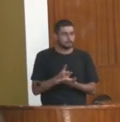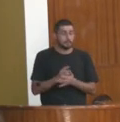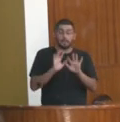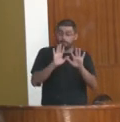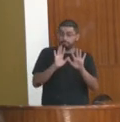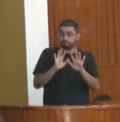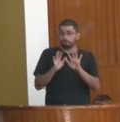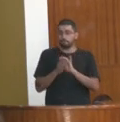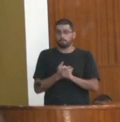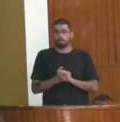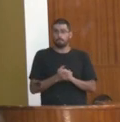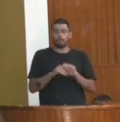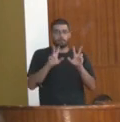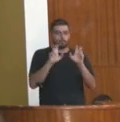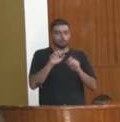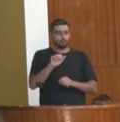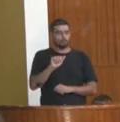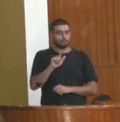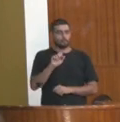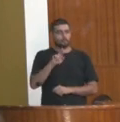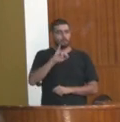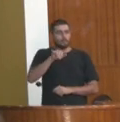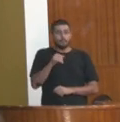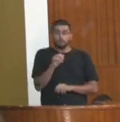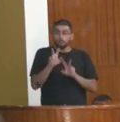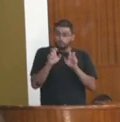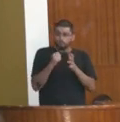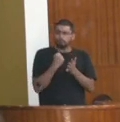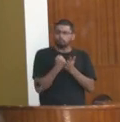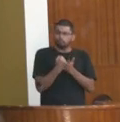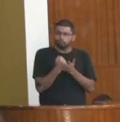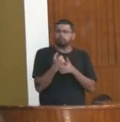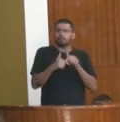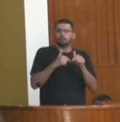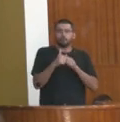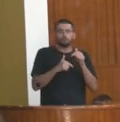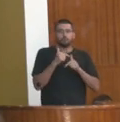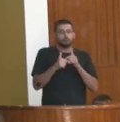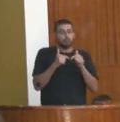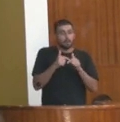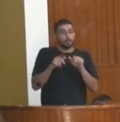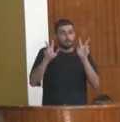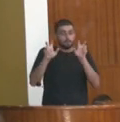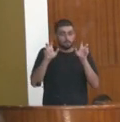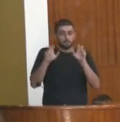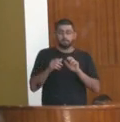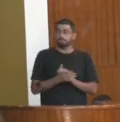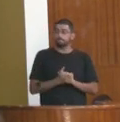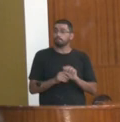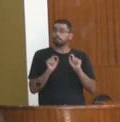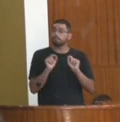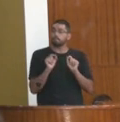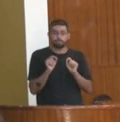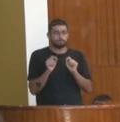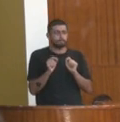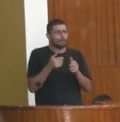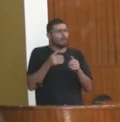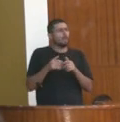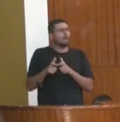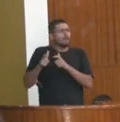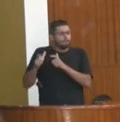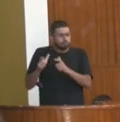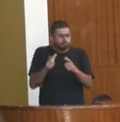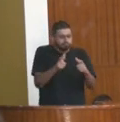ponto com relação à própria UERJ, com relação à empregabilidade, que é a temática do assunto. Hoje, vários setores na UERJ,